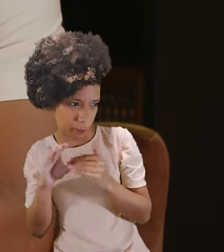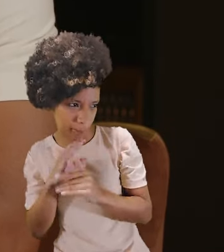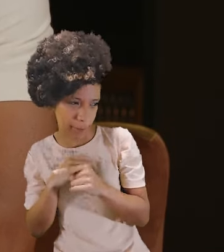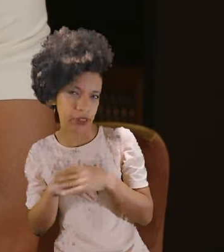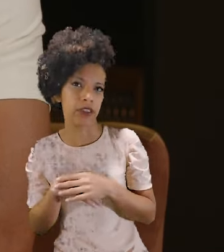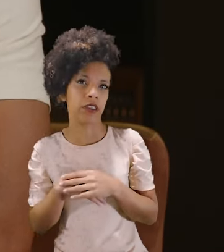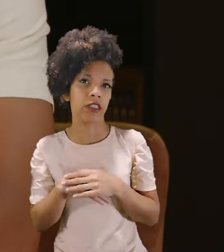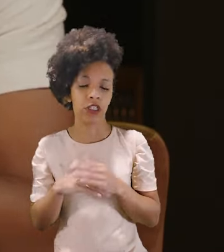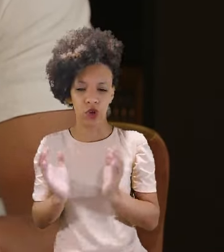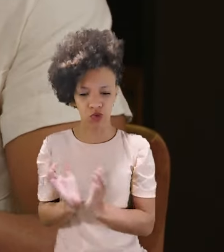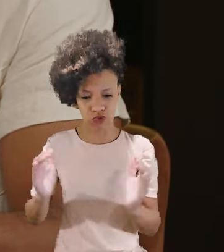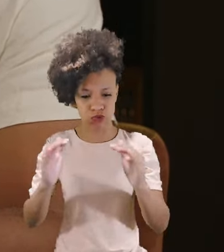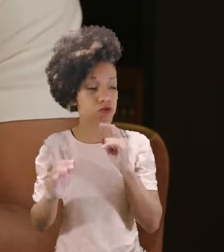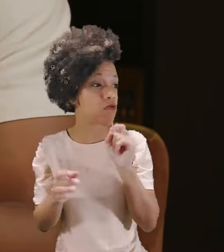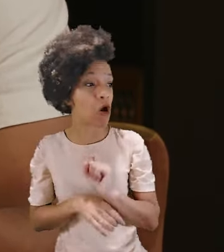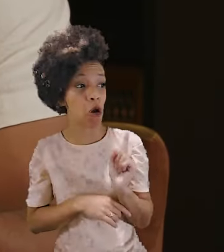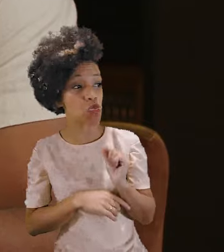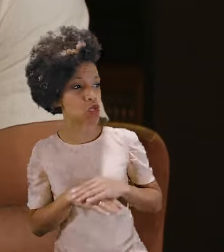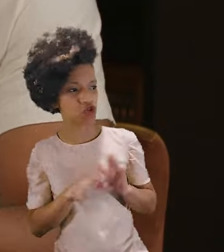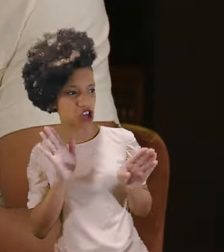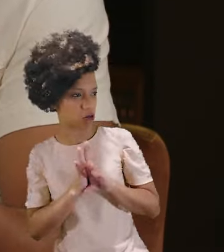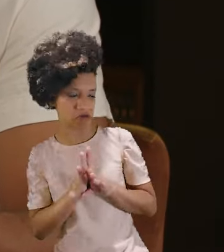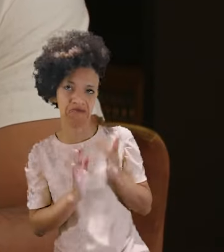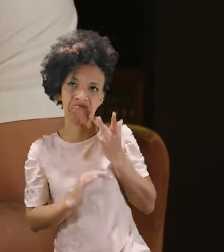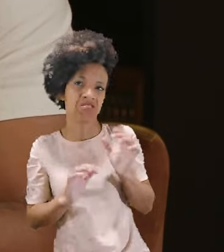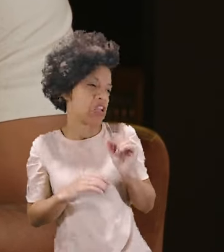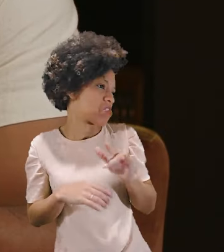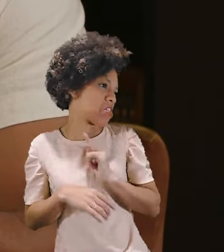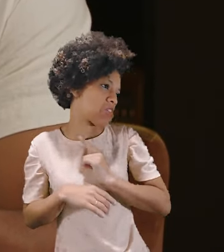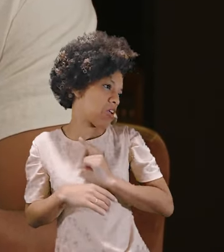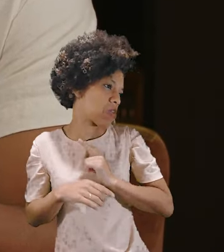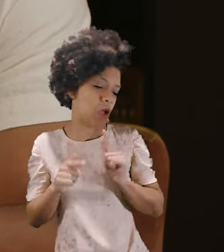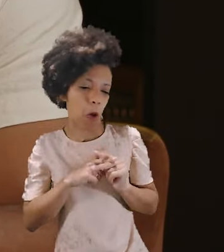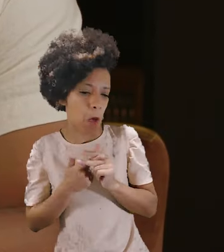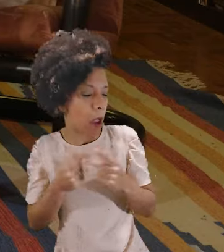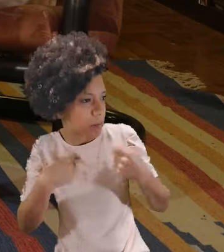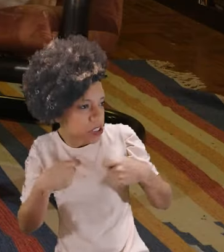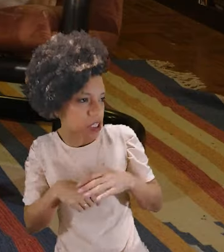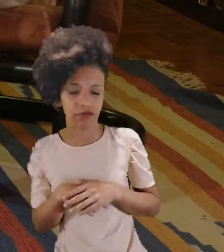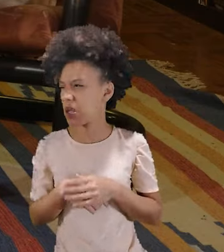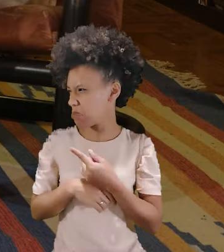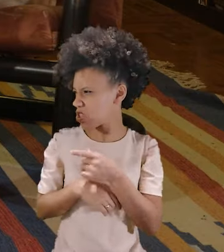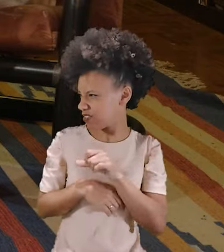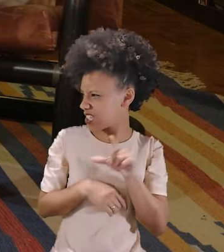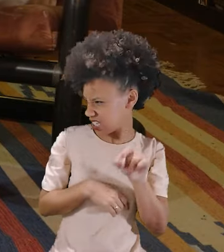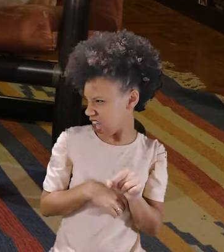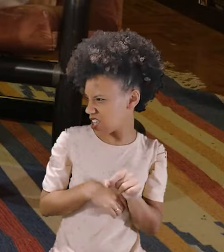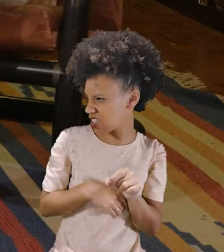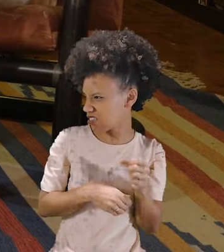de iceberg não chegaram Titanic Por algum motivo não sei se tinha algum equipamento defeituoso enfim porque se era